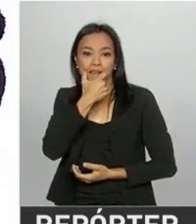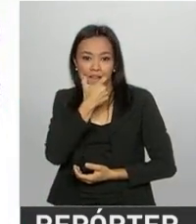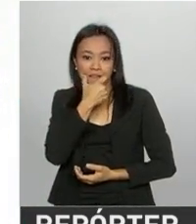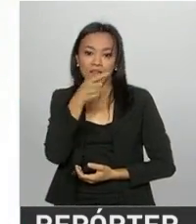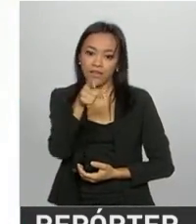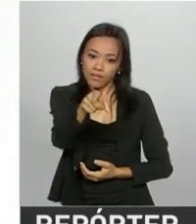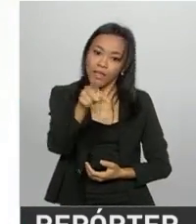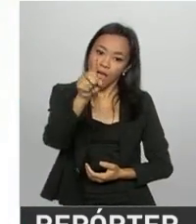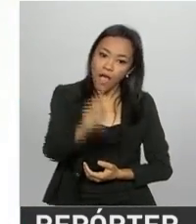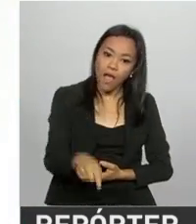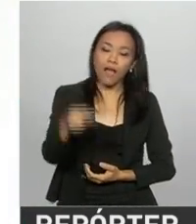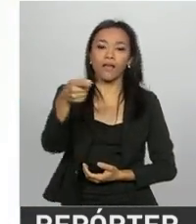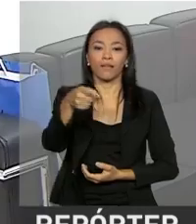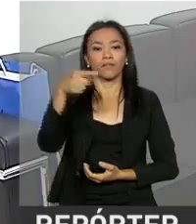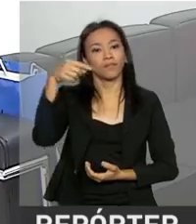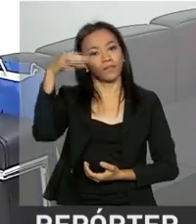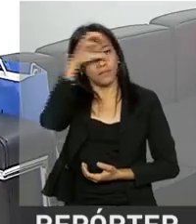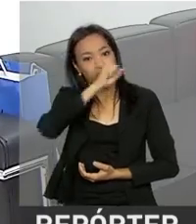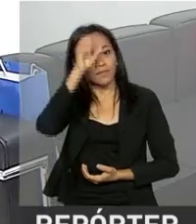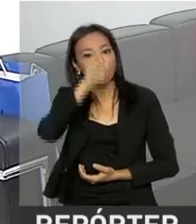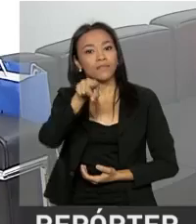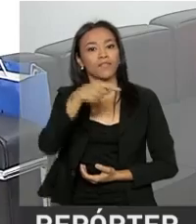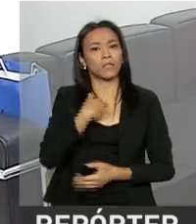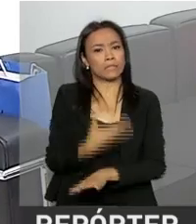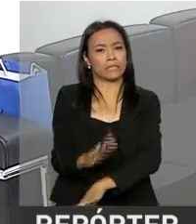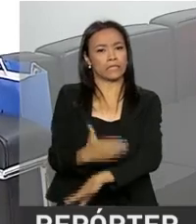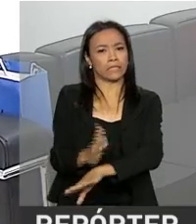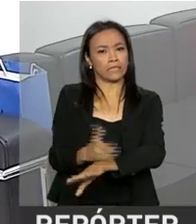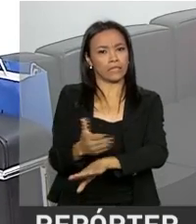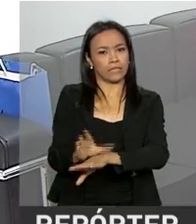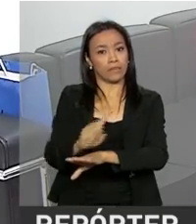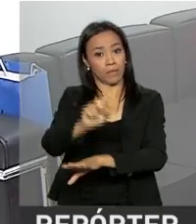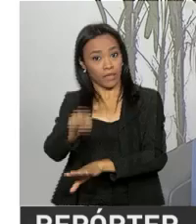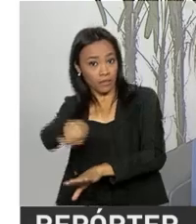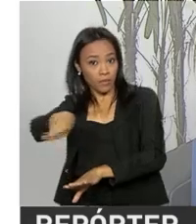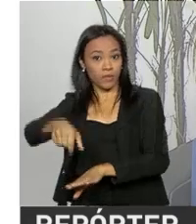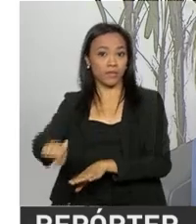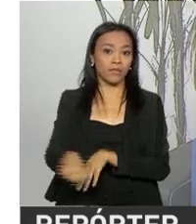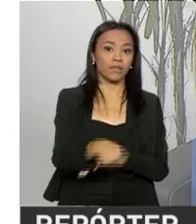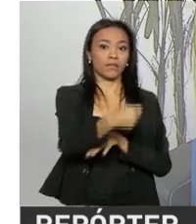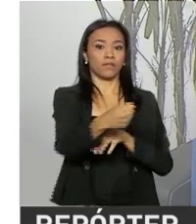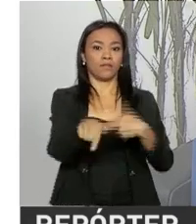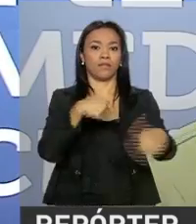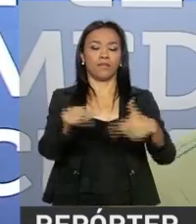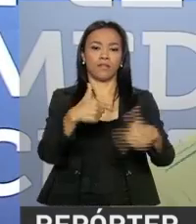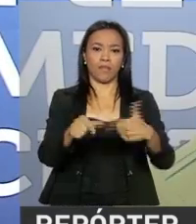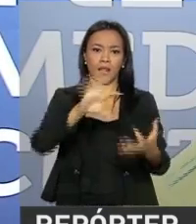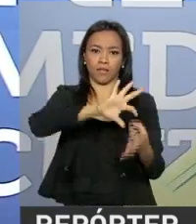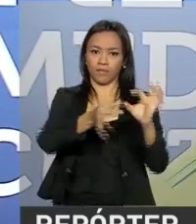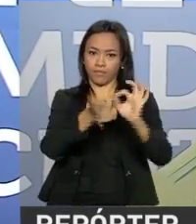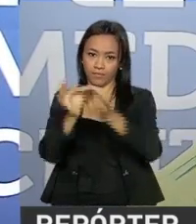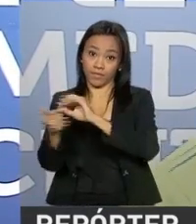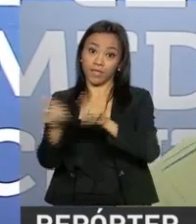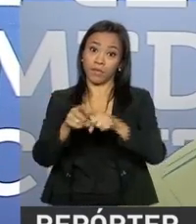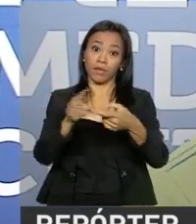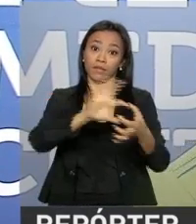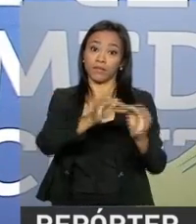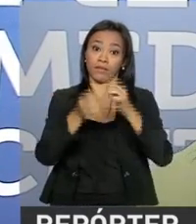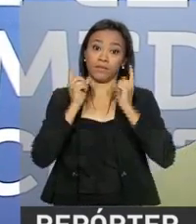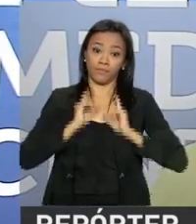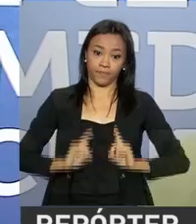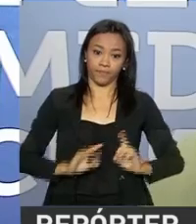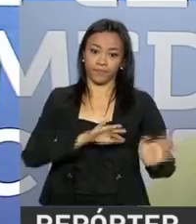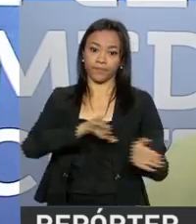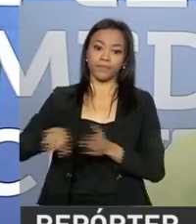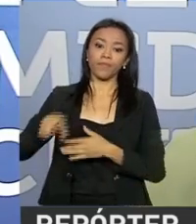dos jovens aprendizes do desporto que foram capacitados para atuar nas Olimpíadas e nas Paralimpíadas. Eu estou trabalhando no Maracanãzinho.